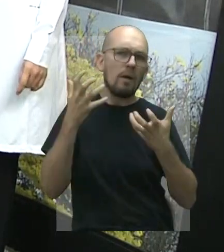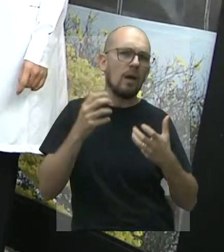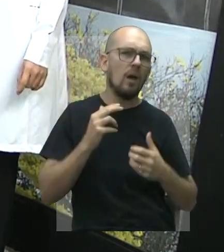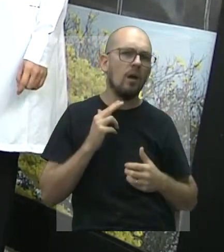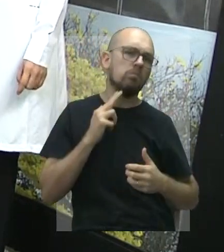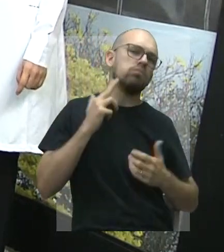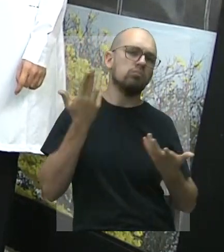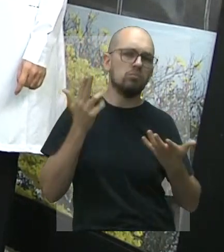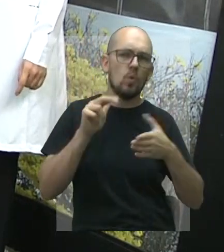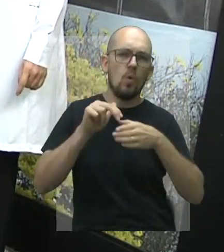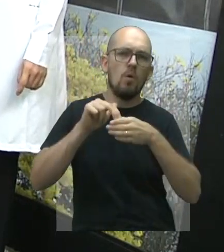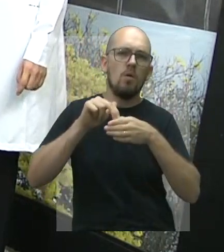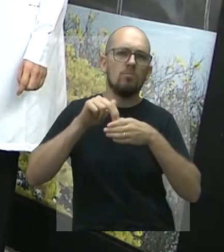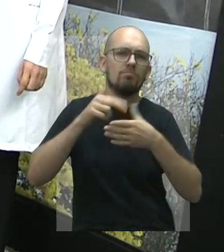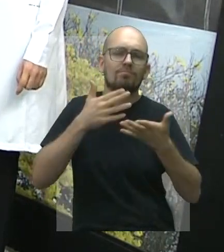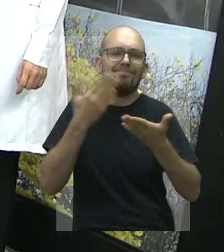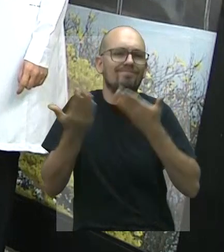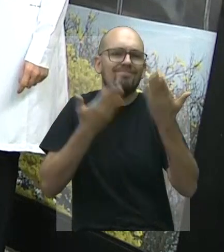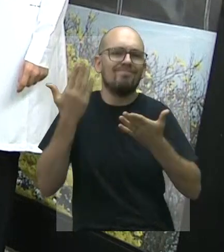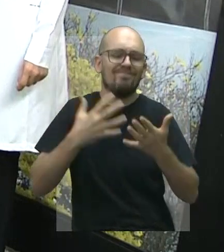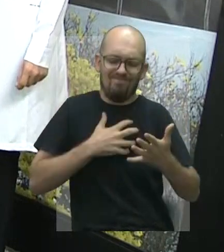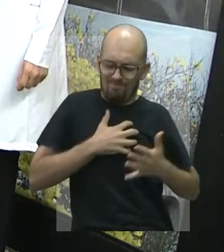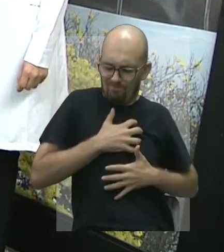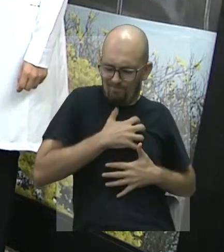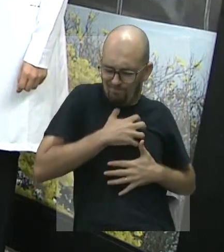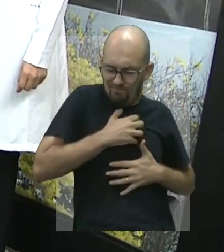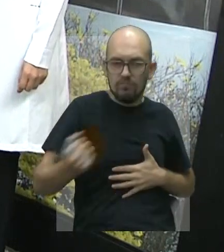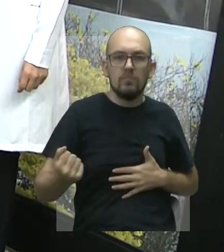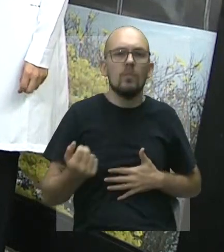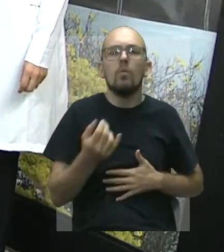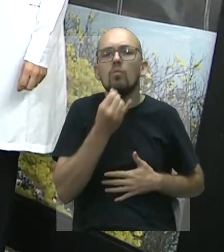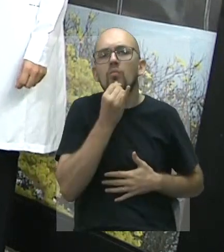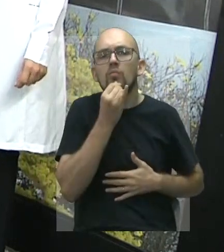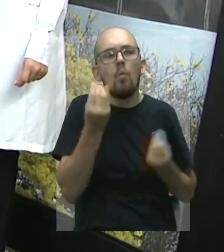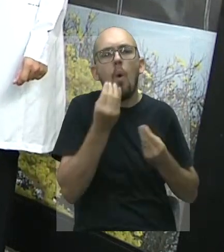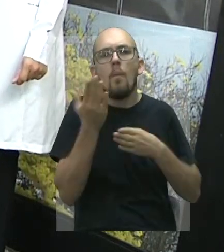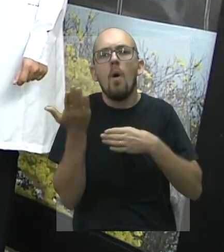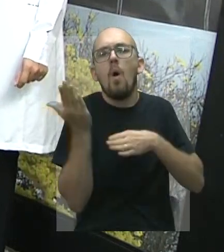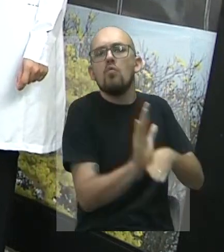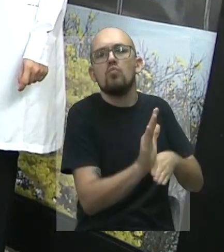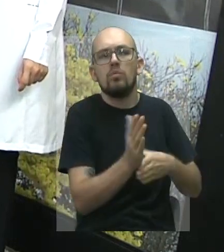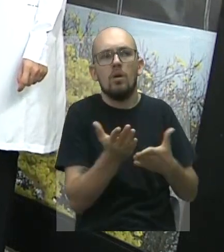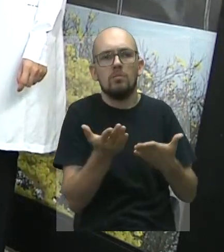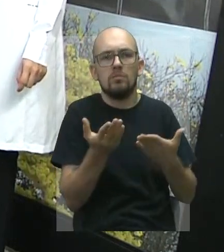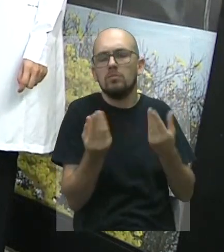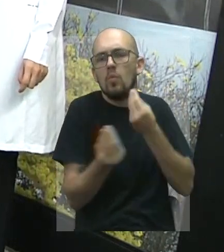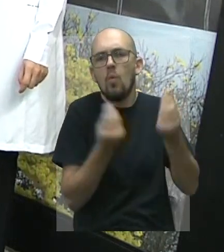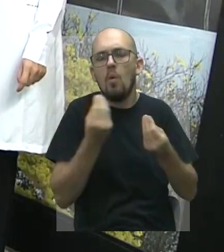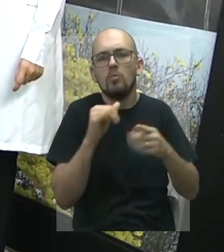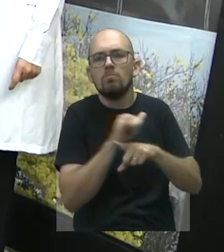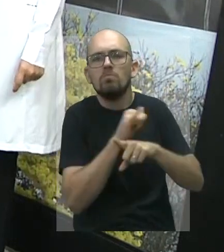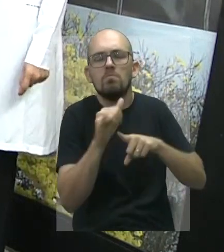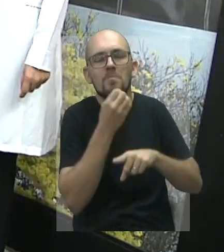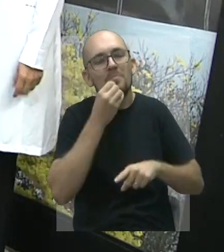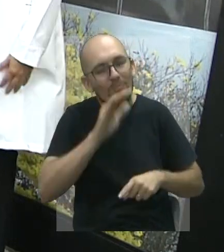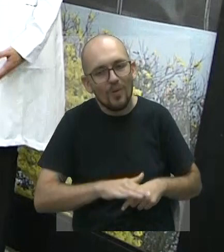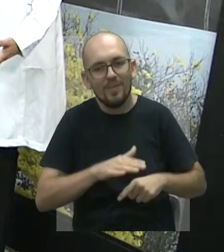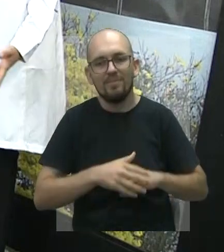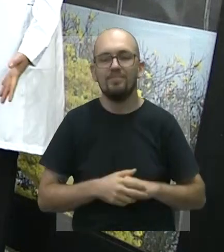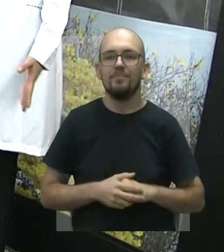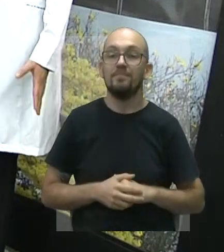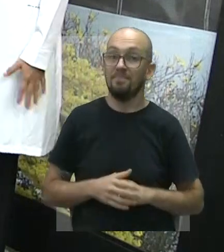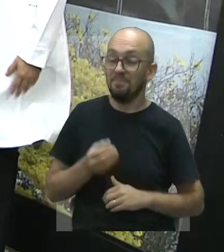vida e de que forma alguém que está próximo a ela pode ajudar essa pessoa a sair dessa situação. Boa tarde. Boa